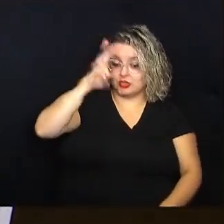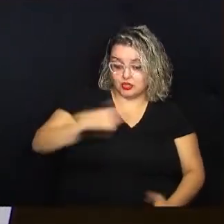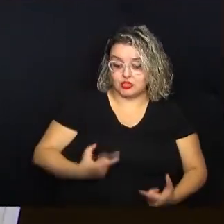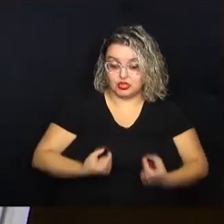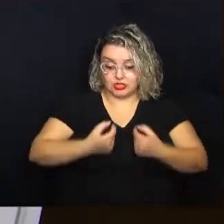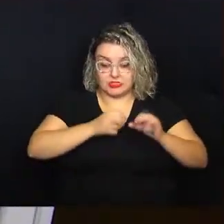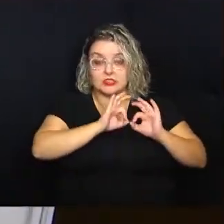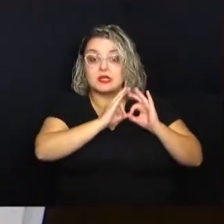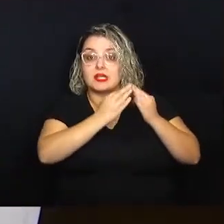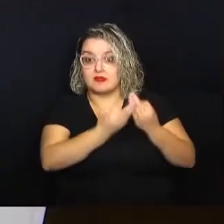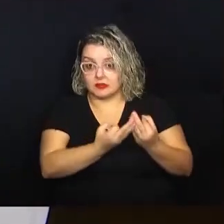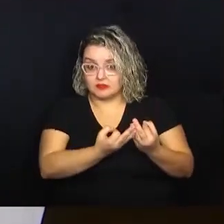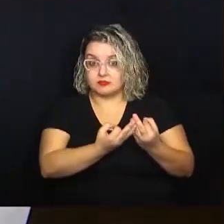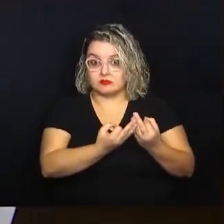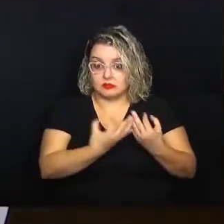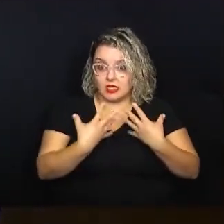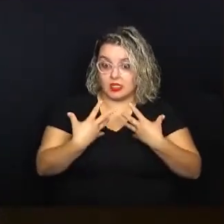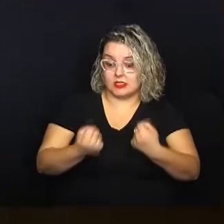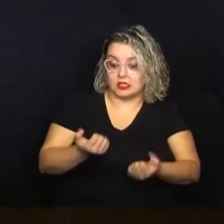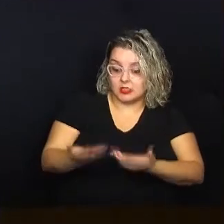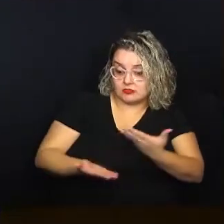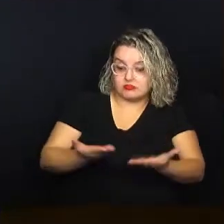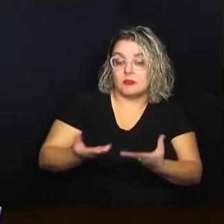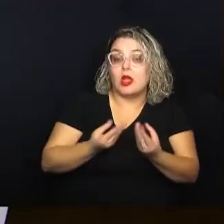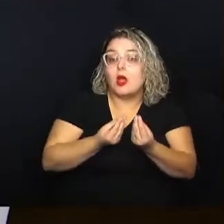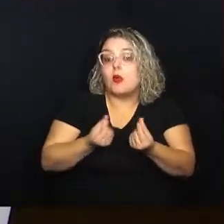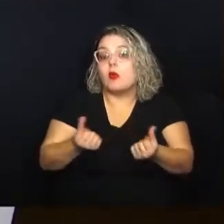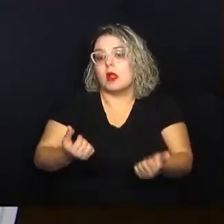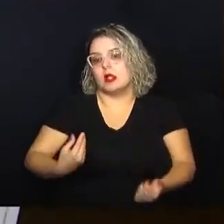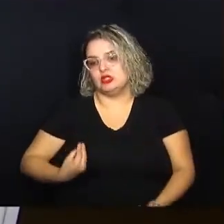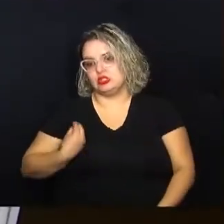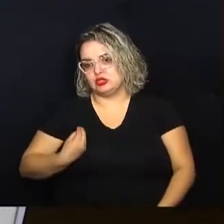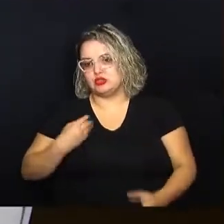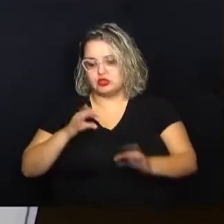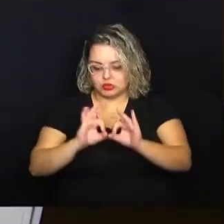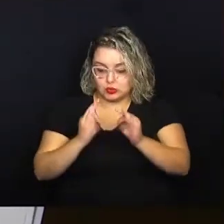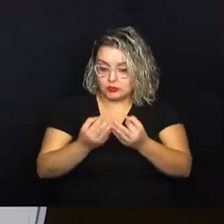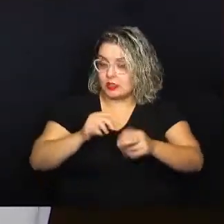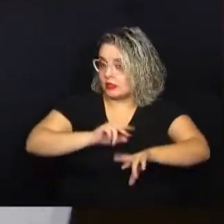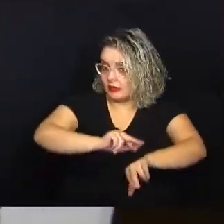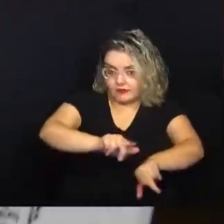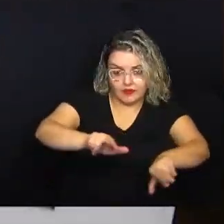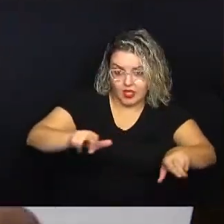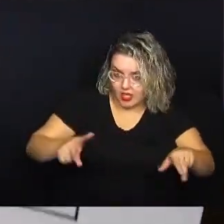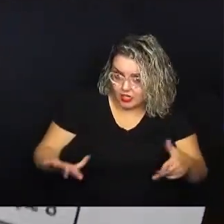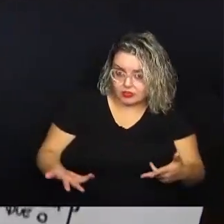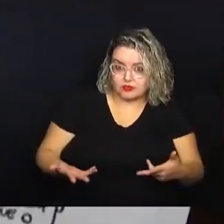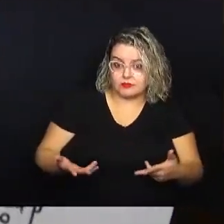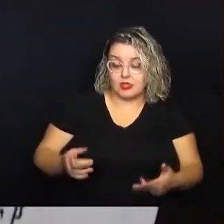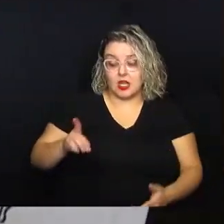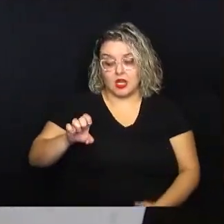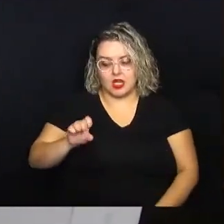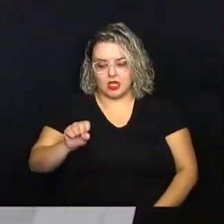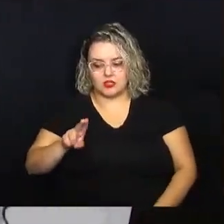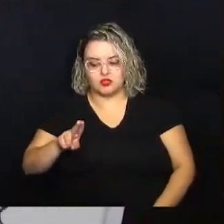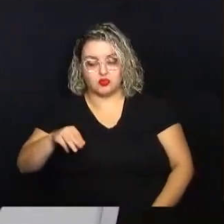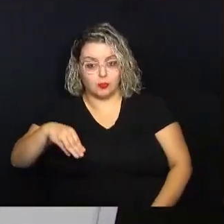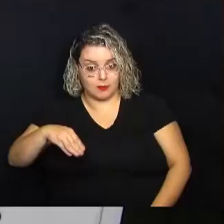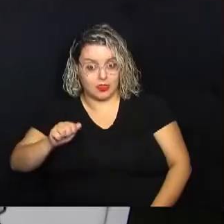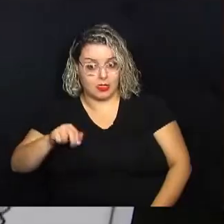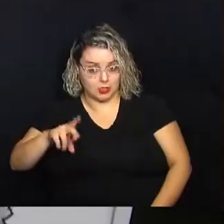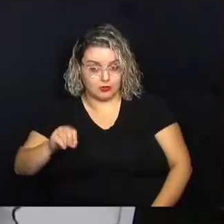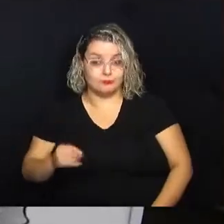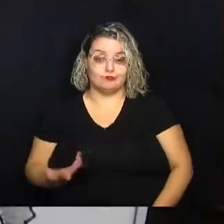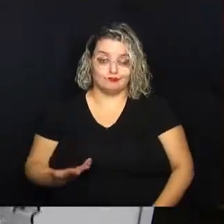família, adesão a tratamentos, qualidade de vida dos familiares, entre outros, Desumano trata de um material que